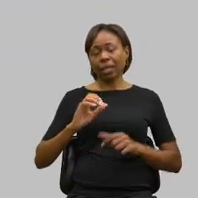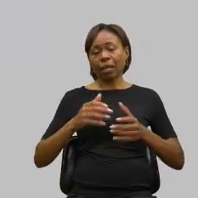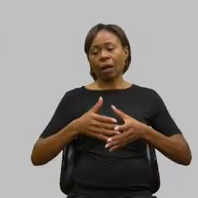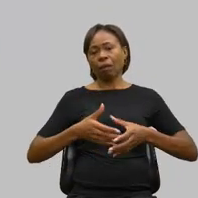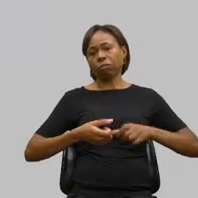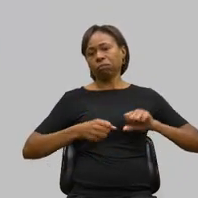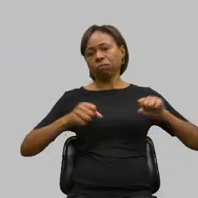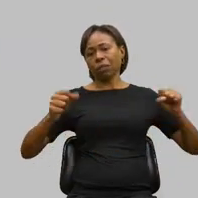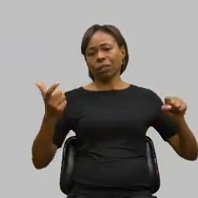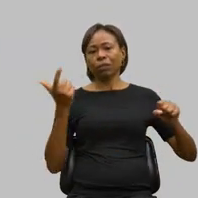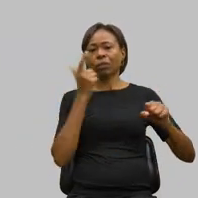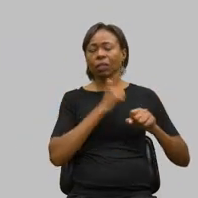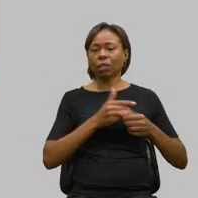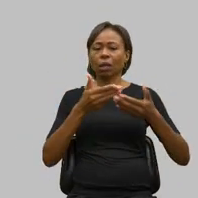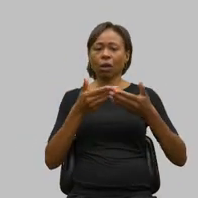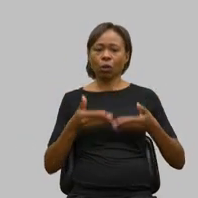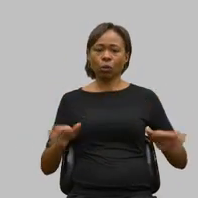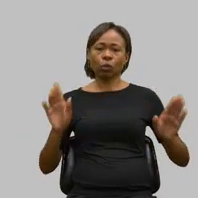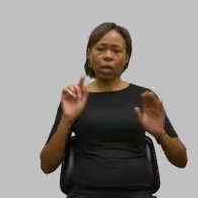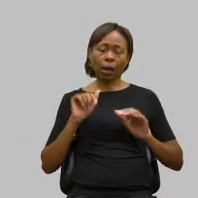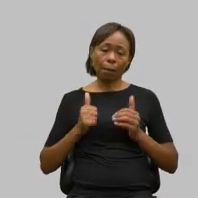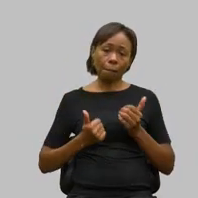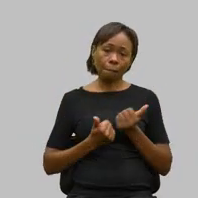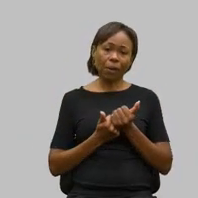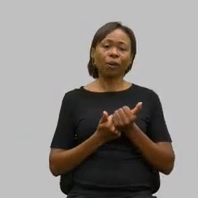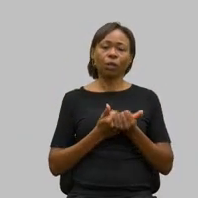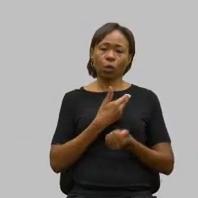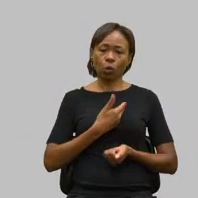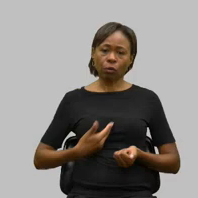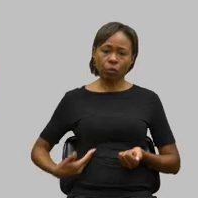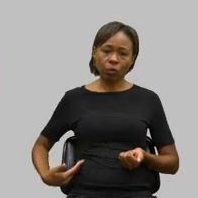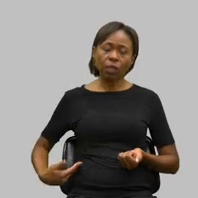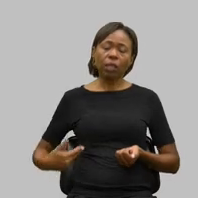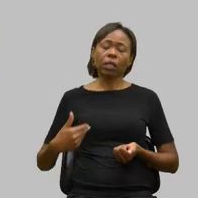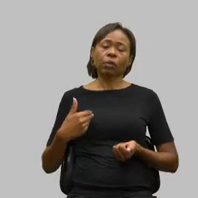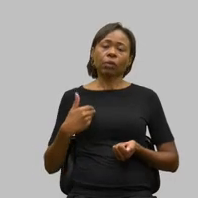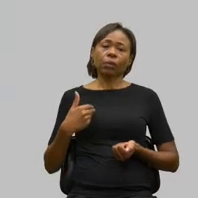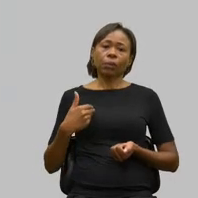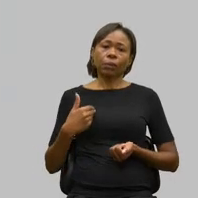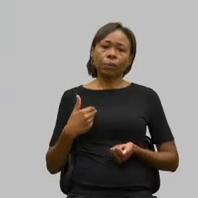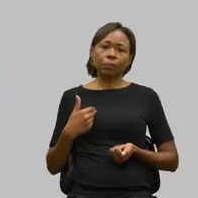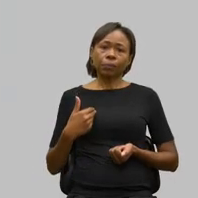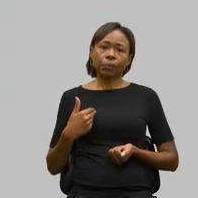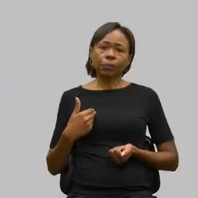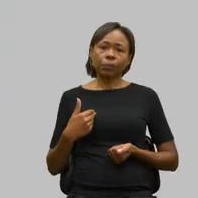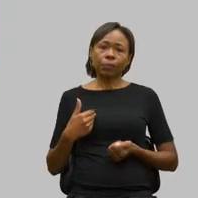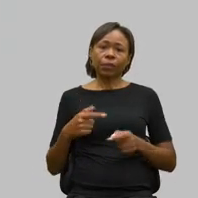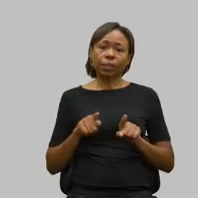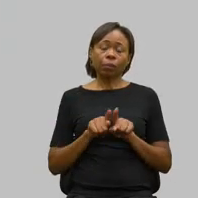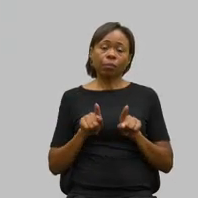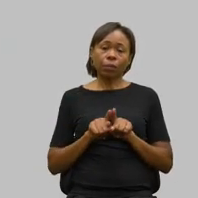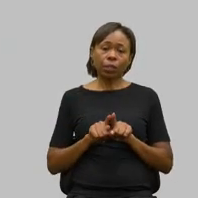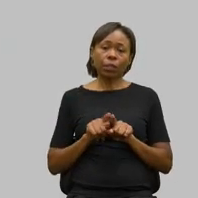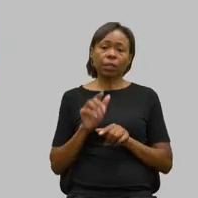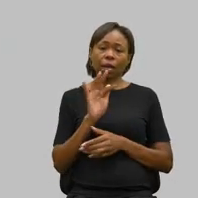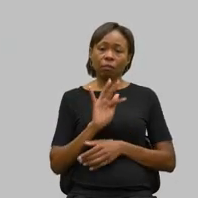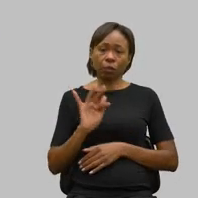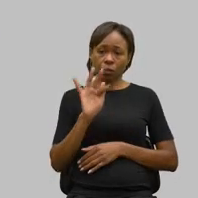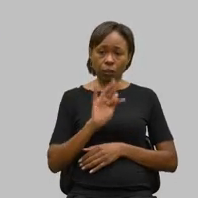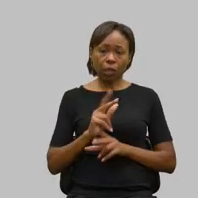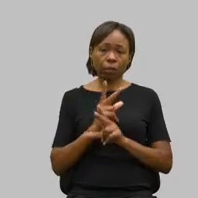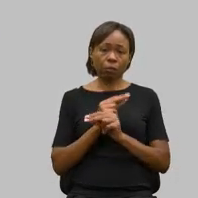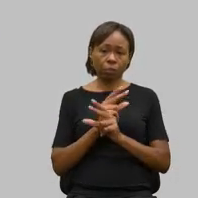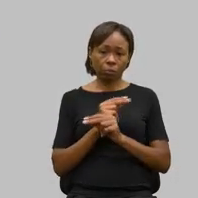ao apoio da Prefeitura de Pato de Minas, graças ao apoio da FEPAM, que é a Fundação Mantenedora do NIPAM, que é a Faculdade de Pato de Minas,